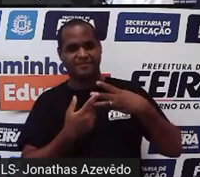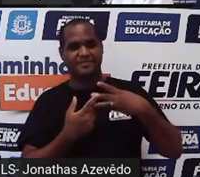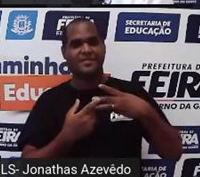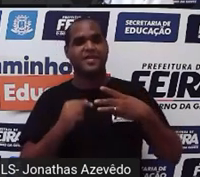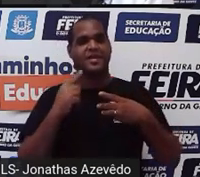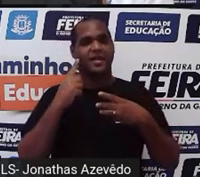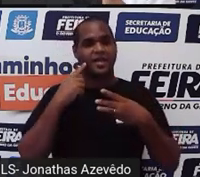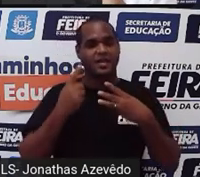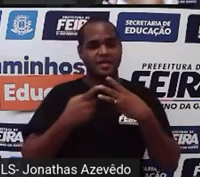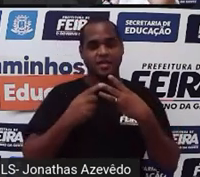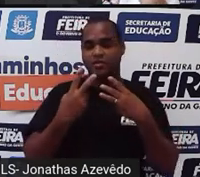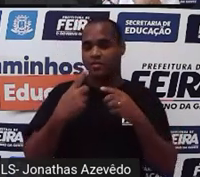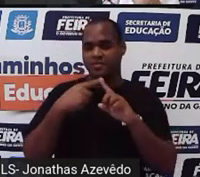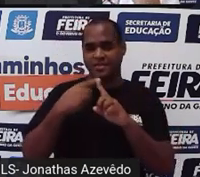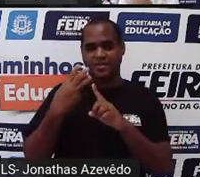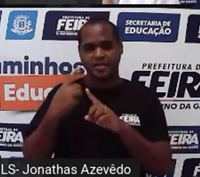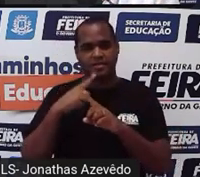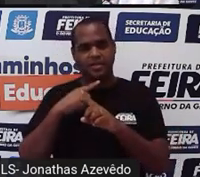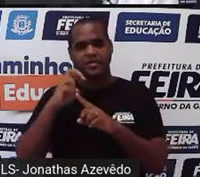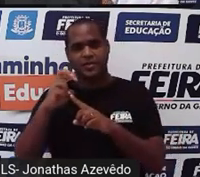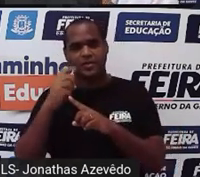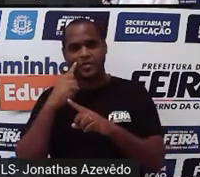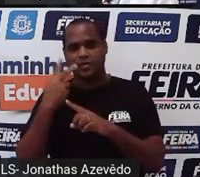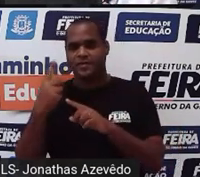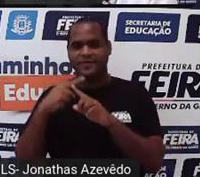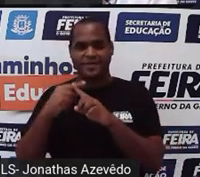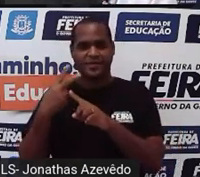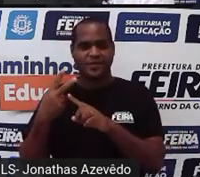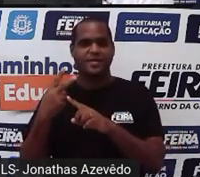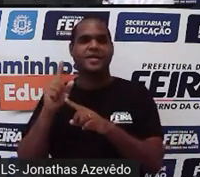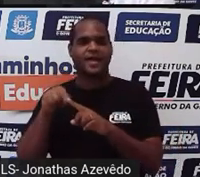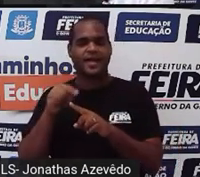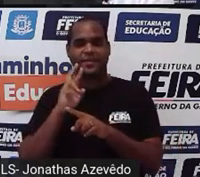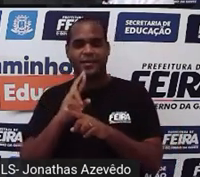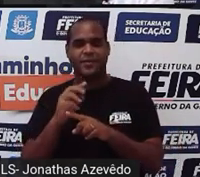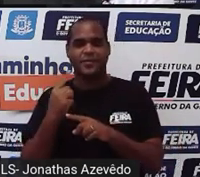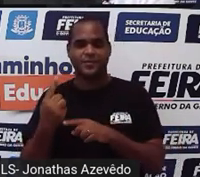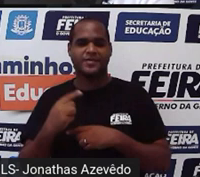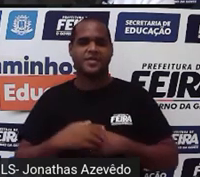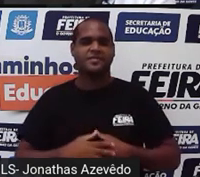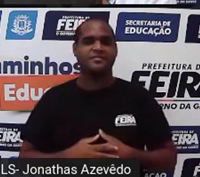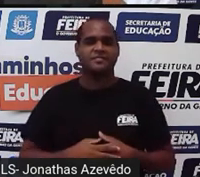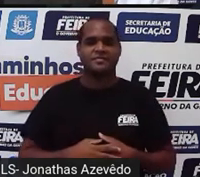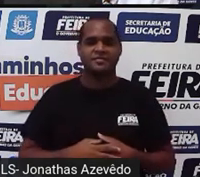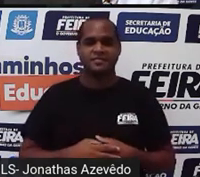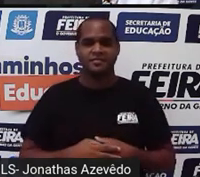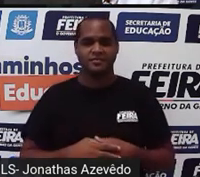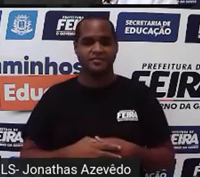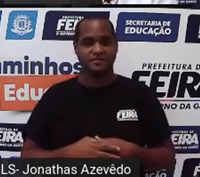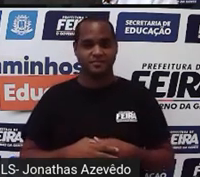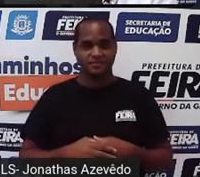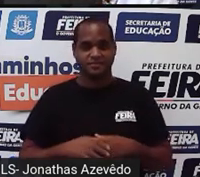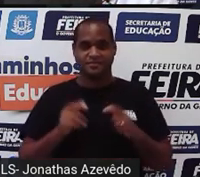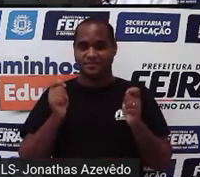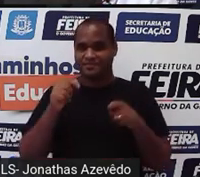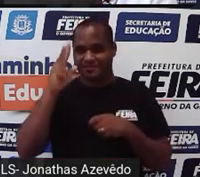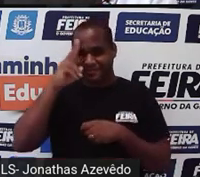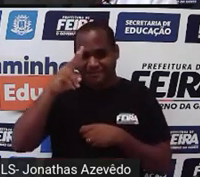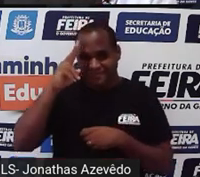par 2 3 x = 2Y = 3 tá bom lembrou